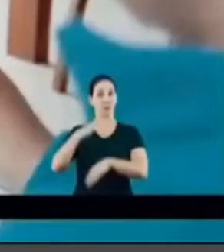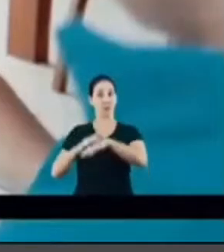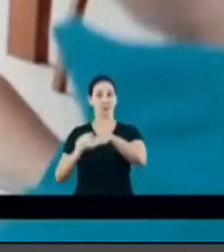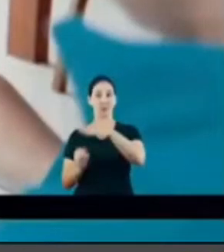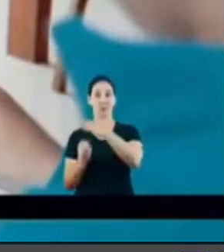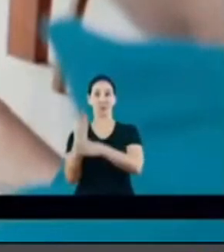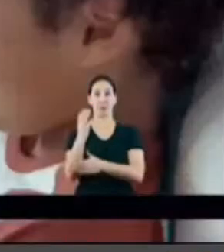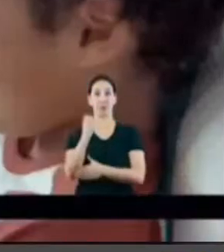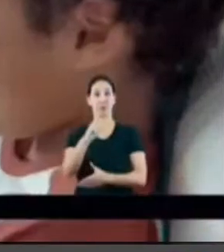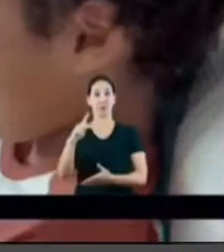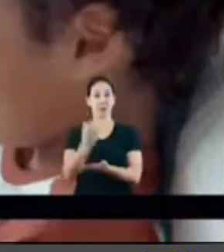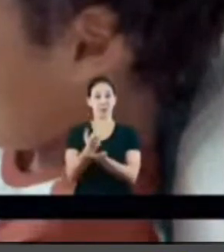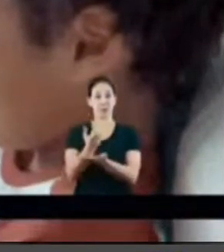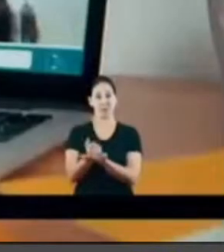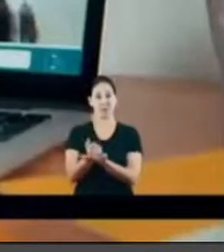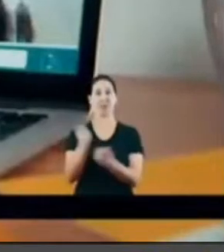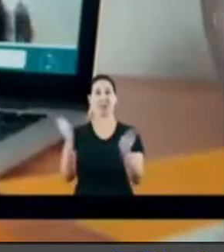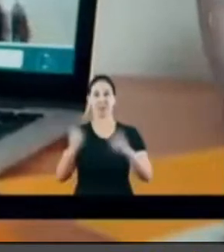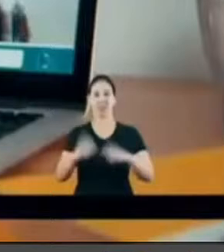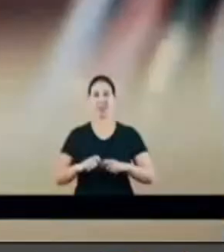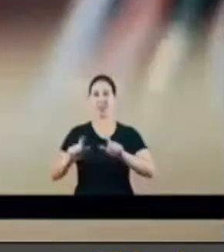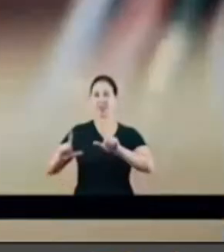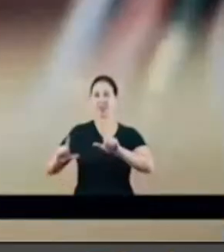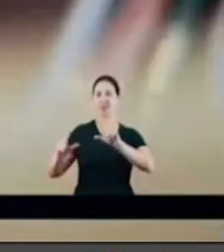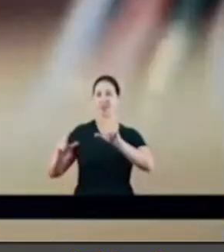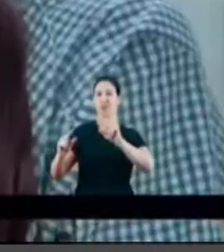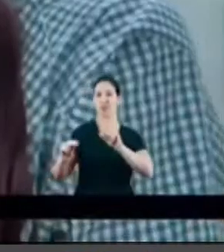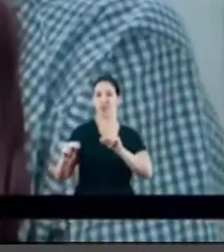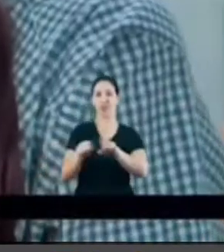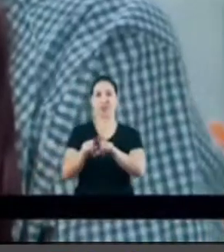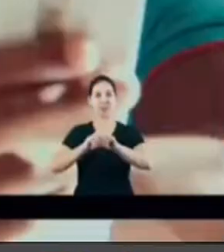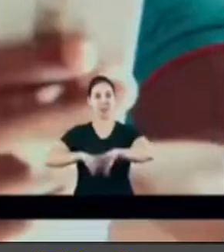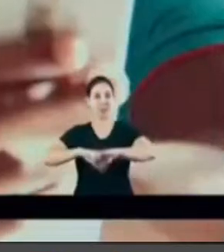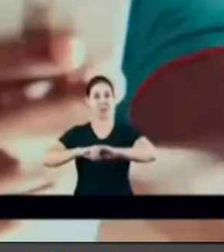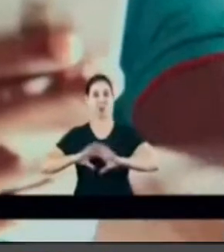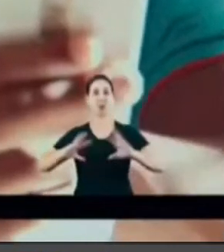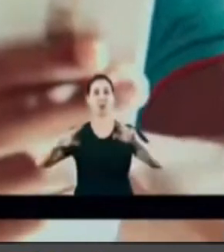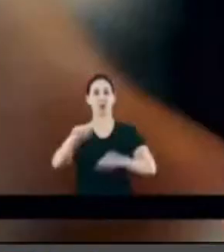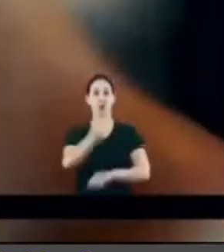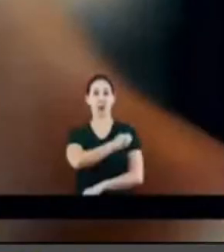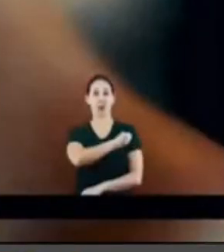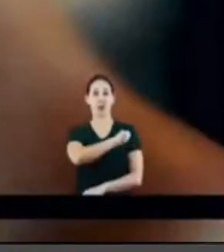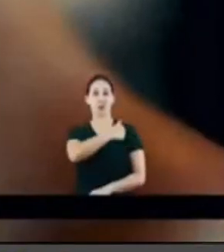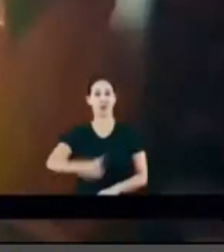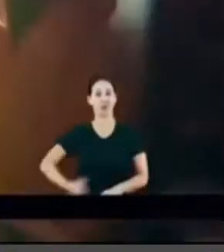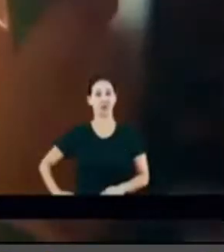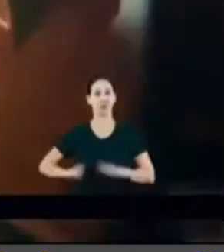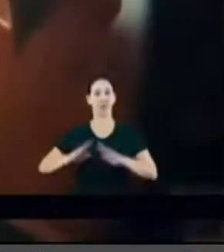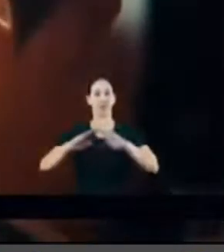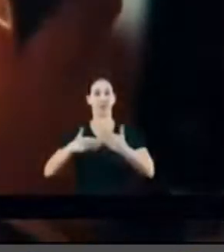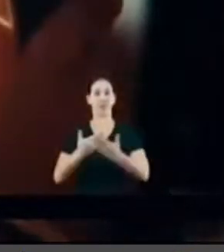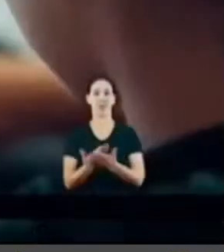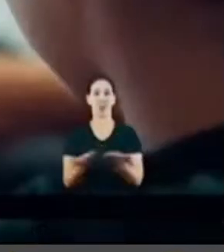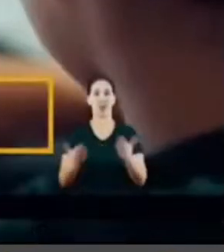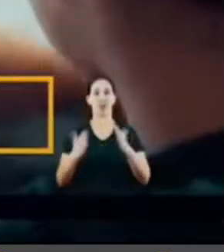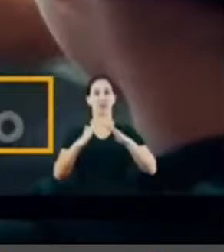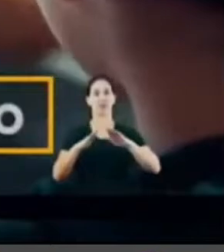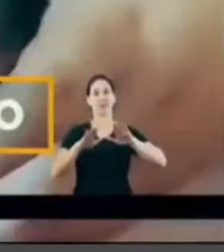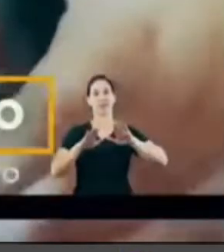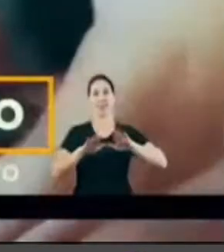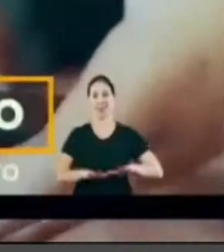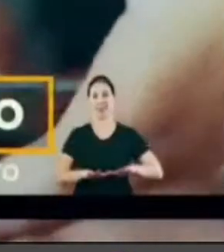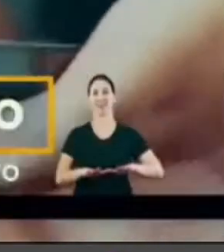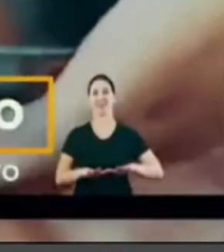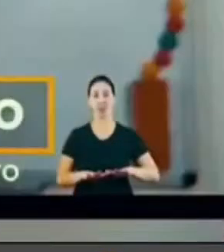um aplicativo online de aulas com chats para todos os estudantes da rede pública de ensino durante a quarentena. O acesso